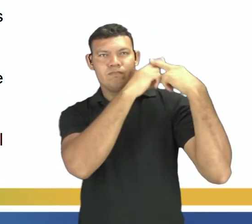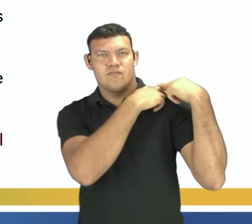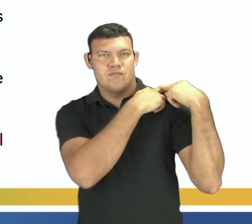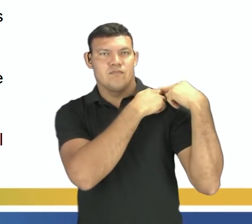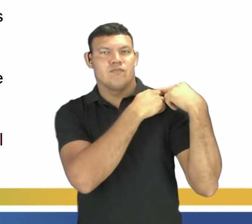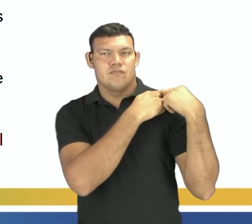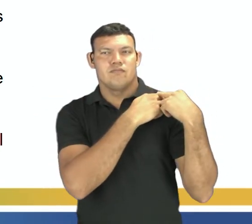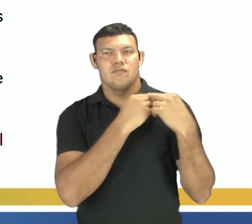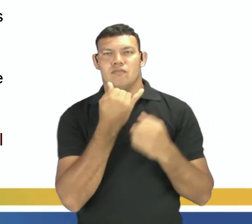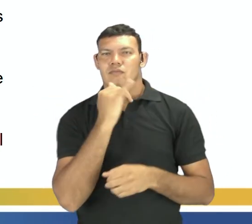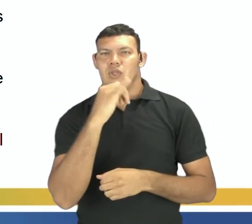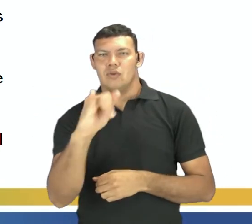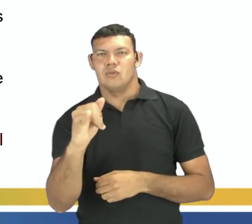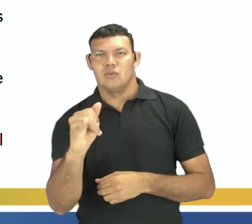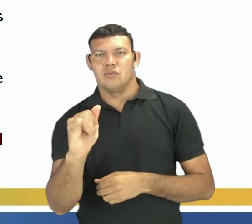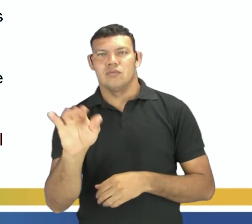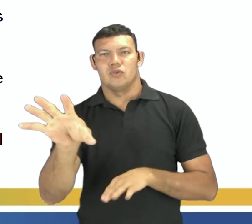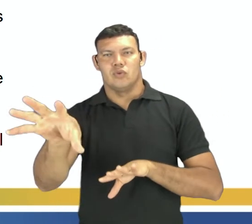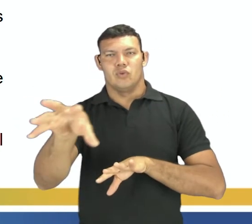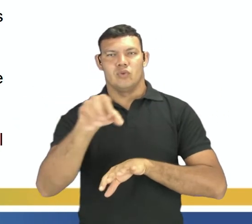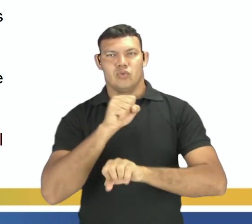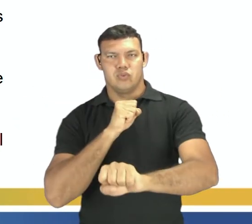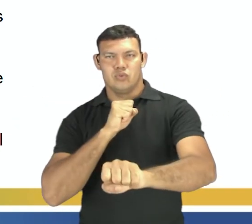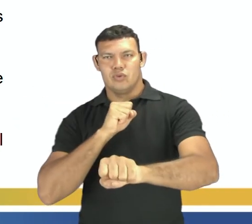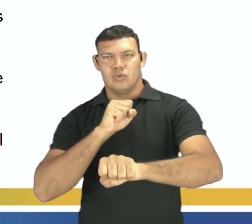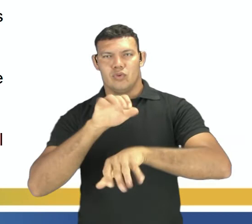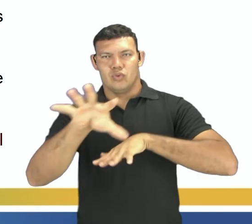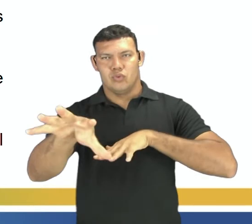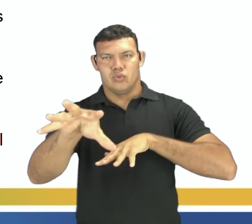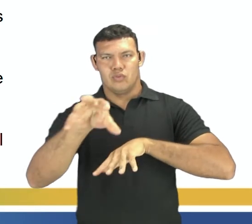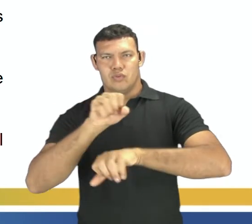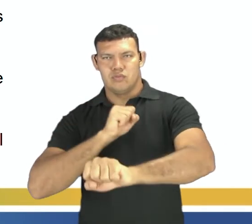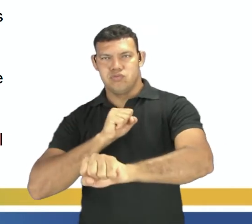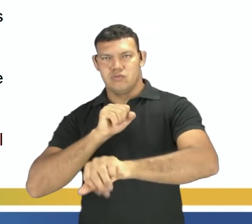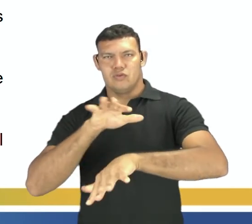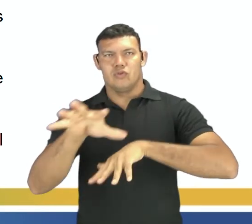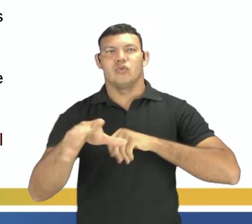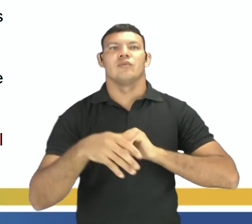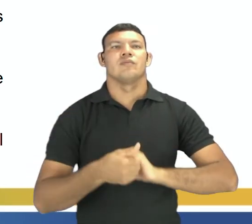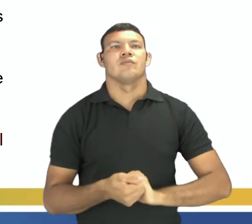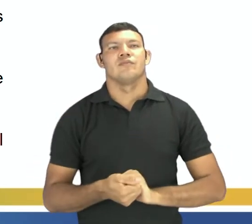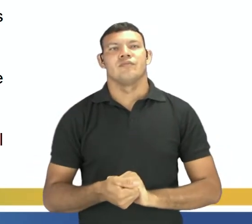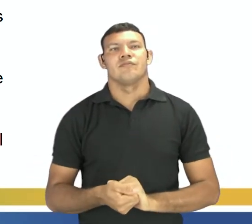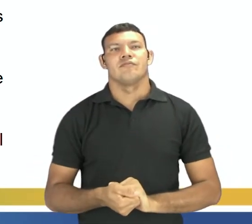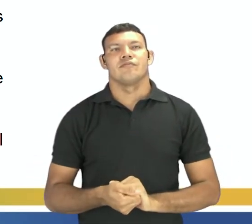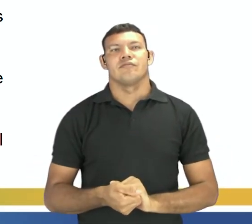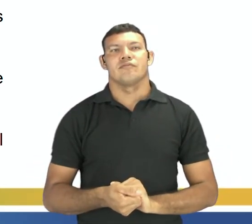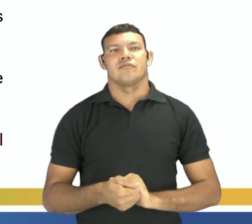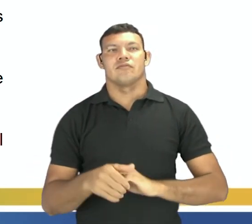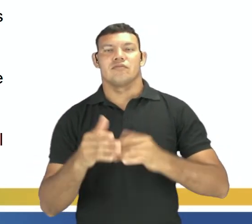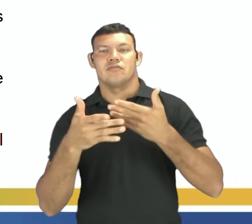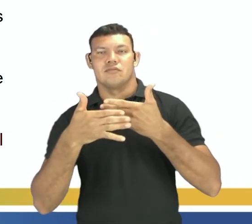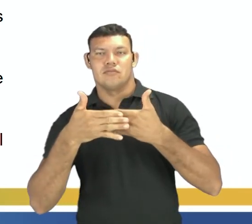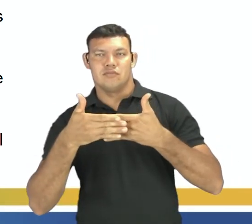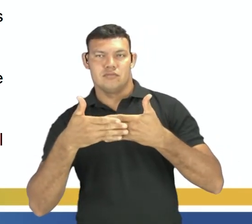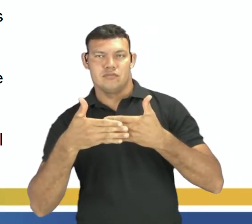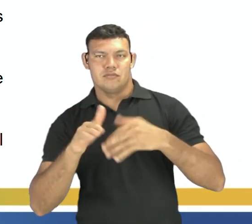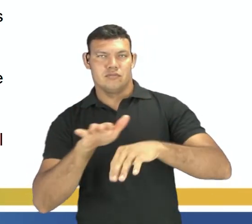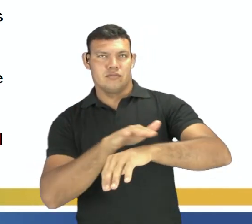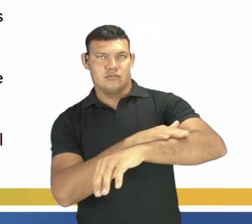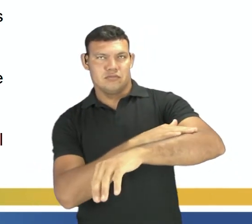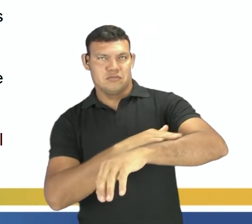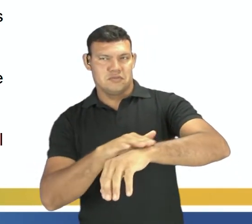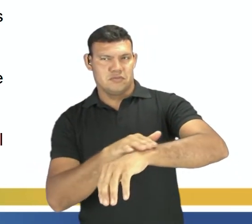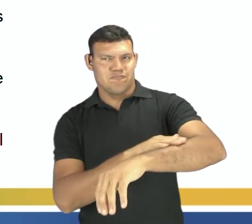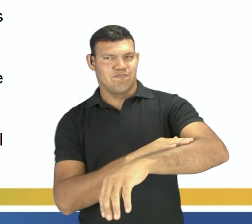falsa? Vamos descobrir juntos. Então, nós temos aí o tecido epitelial, né? Ele não